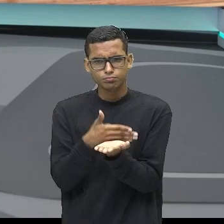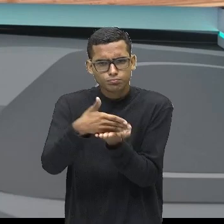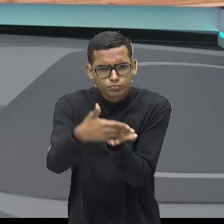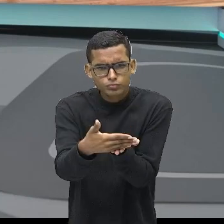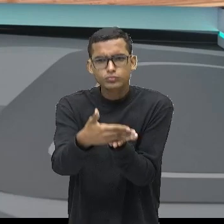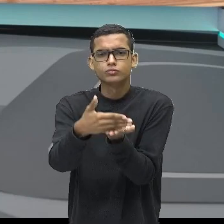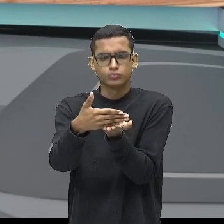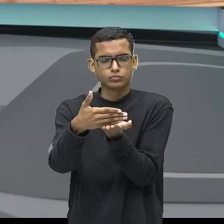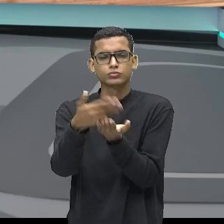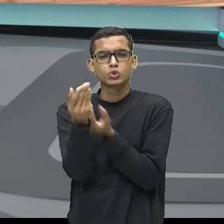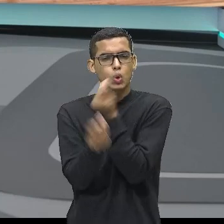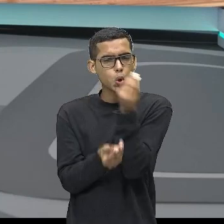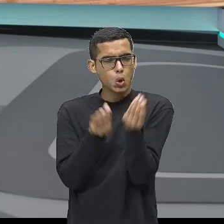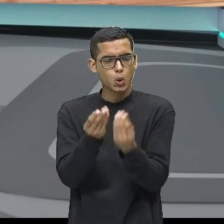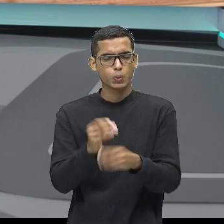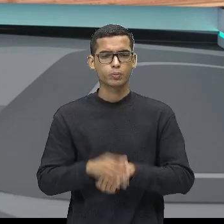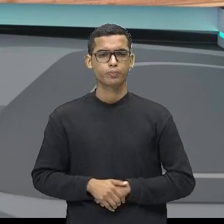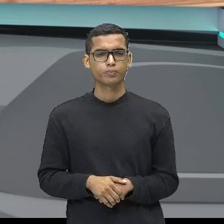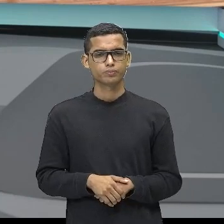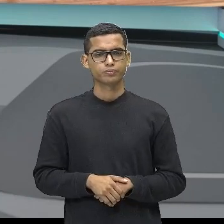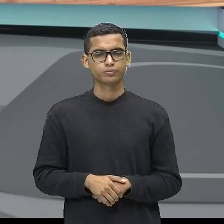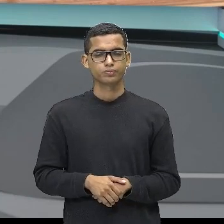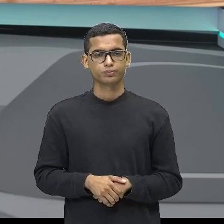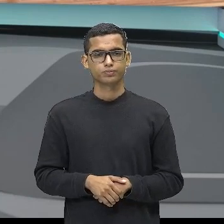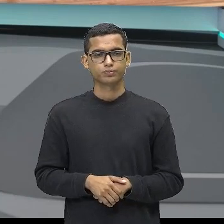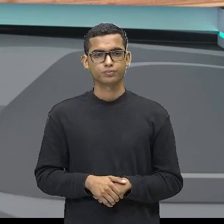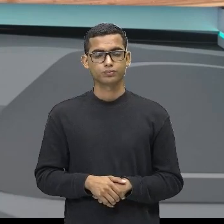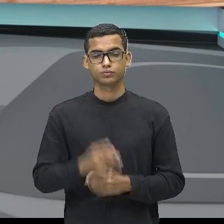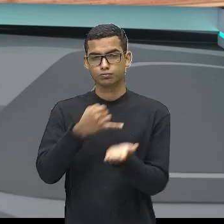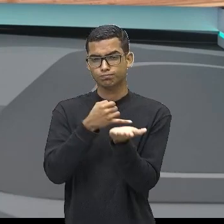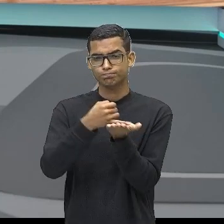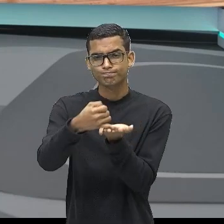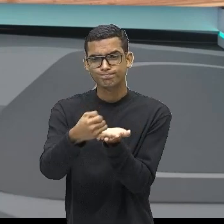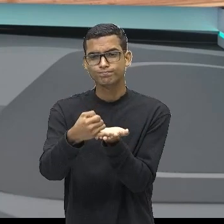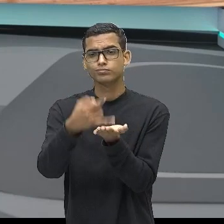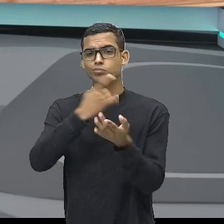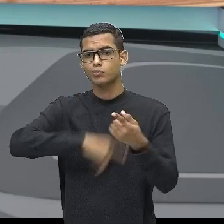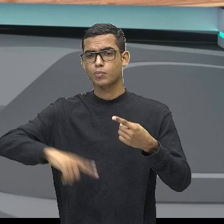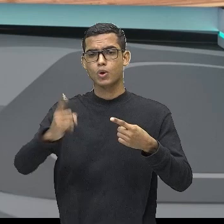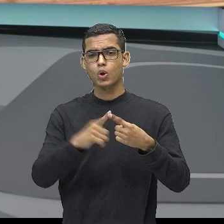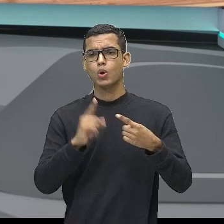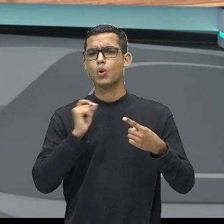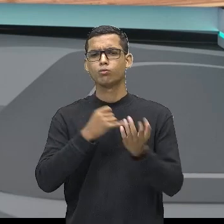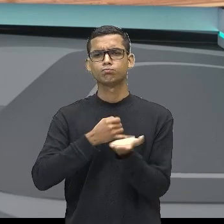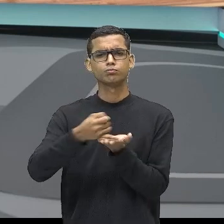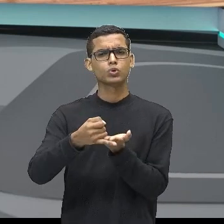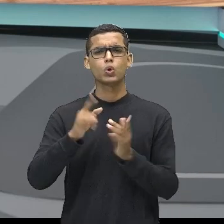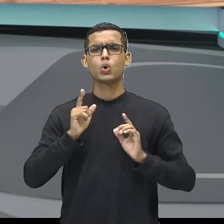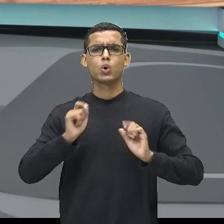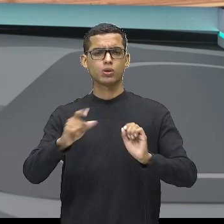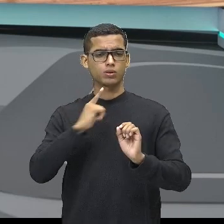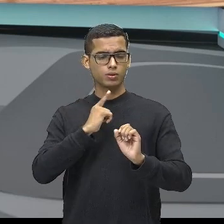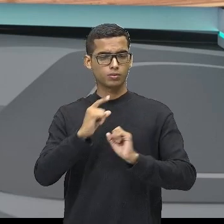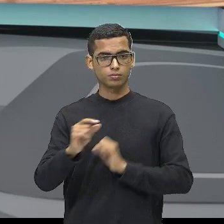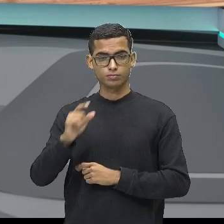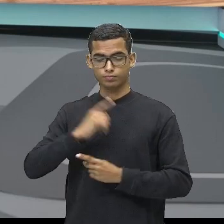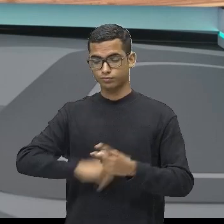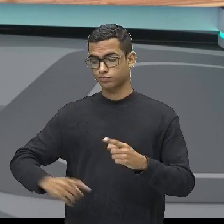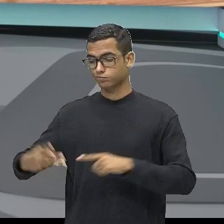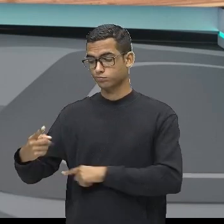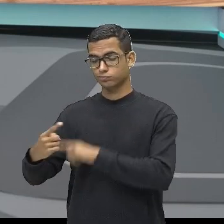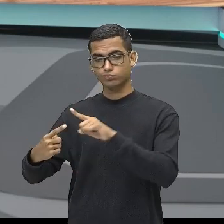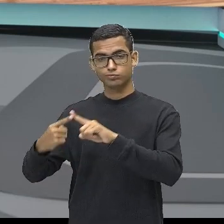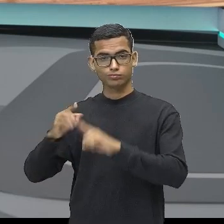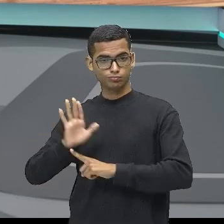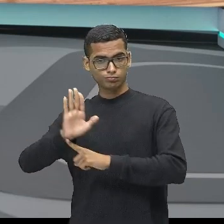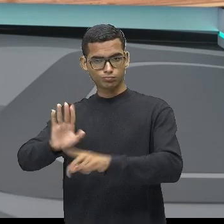início do nosso debate. E observem que no início do nosso debate, como nós podemos observar, nós temos aí a apresentação do tema,